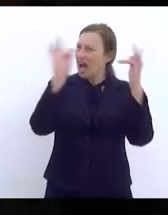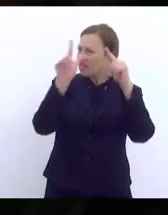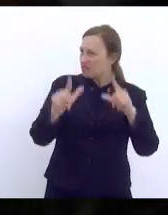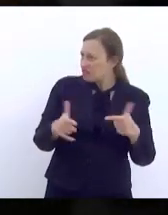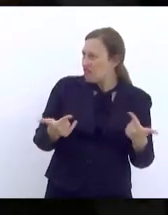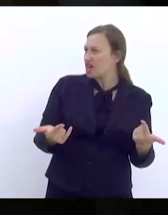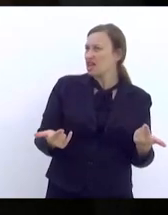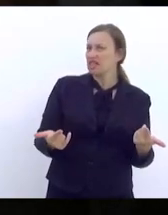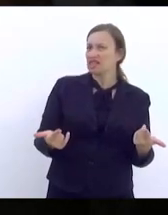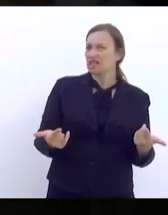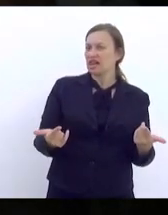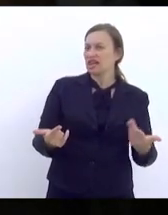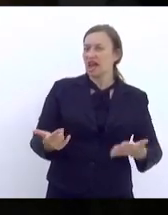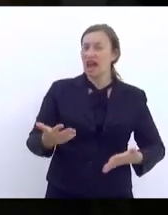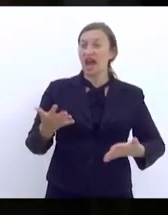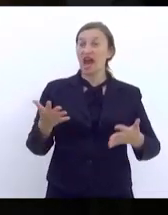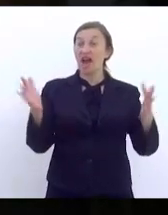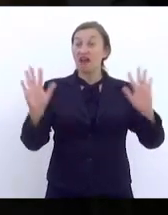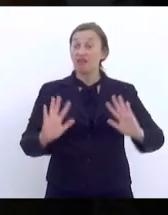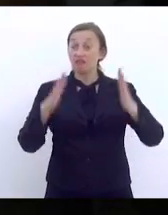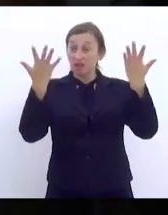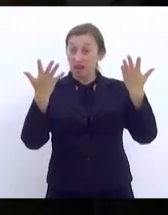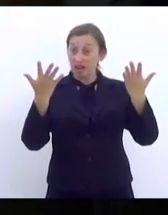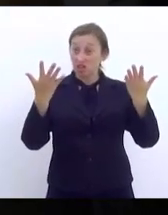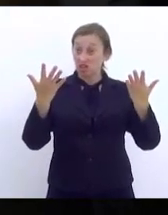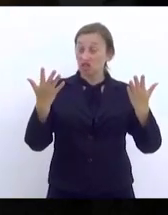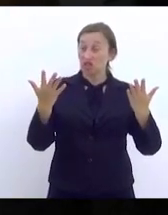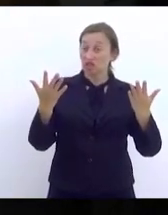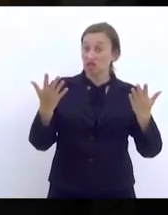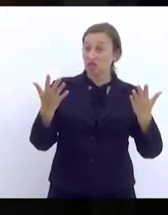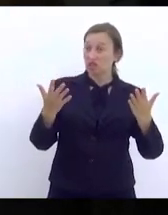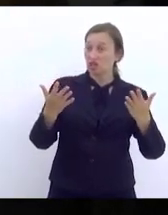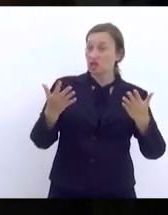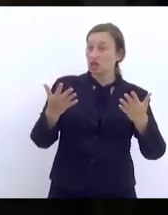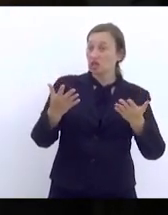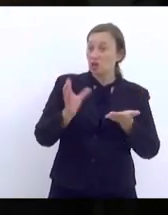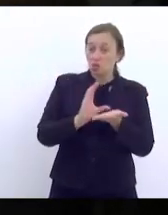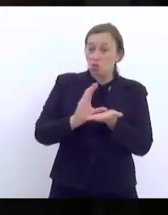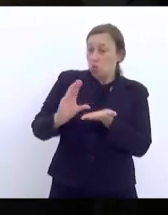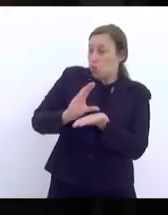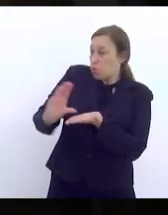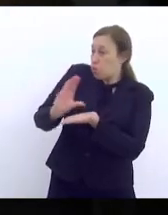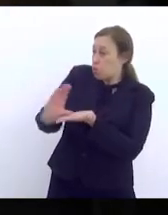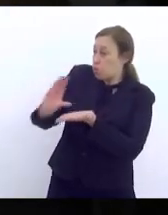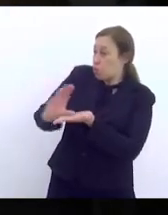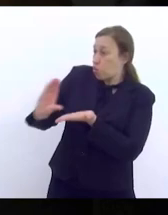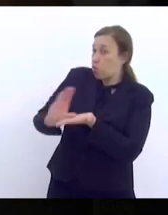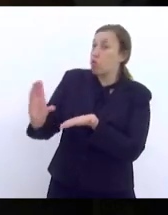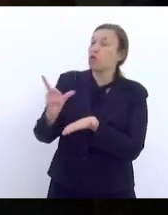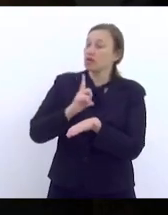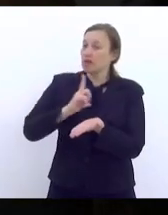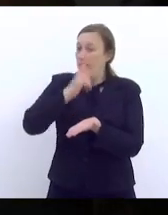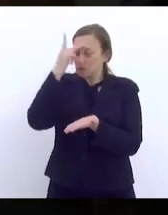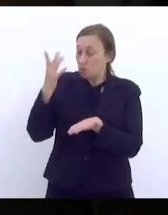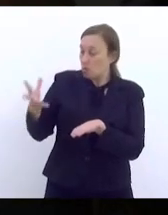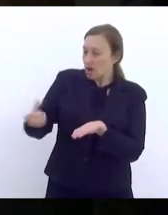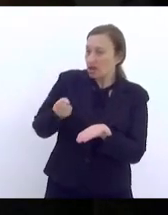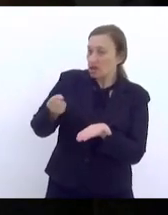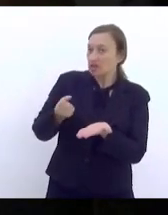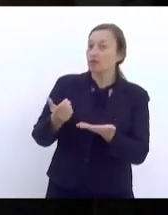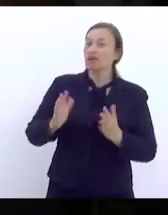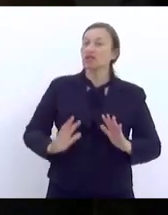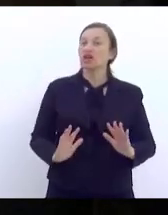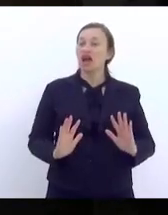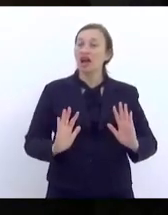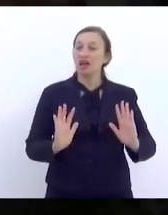cantinas que movimentam milhões e milhões e Alguém tá levando esse dinheiro já não basta farra